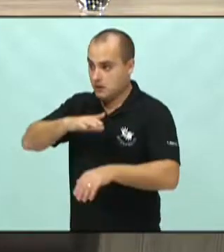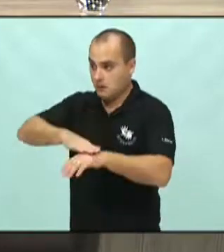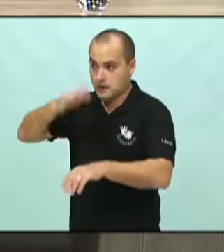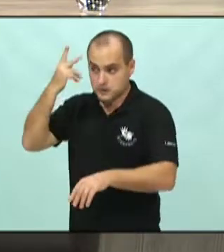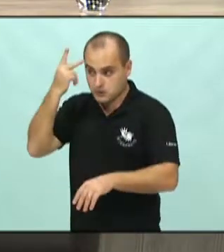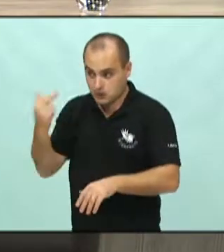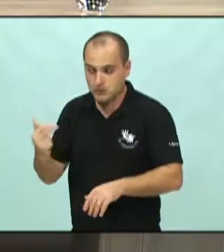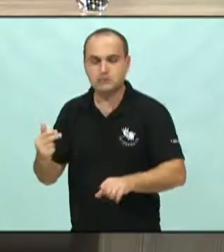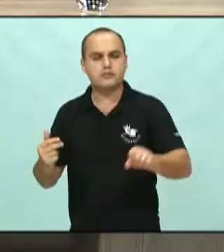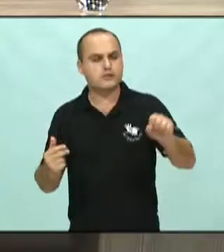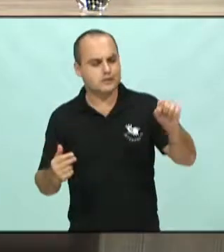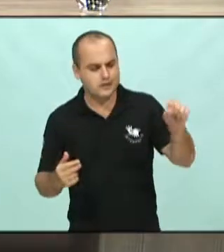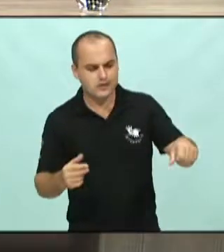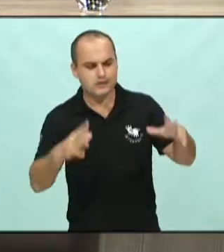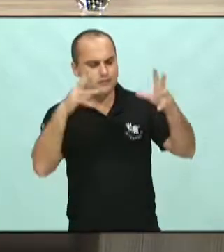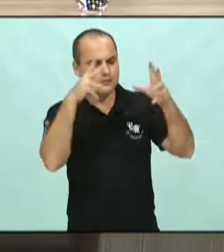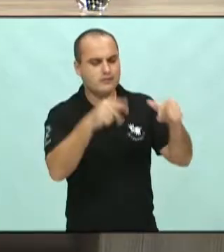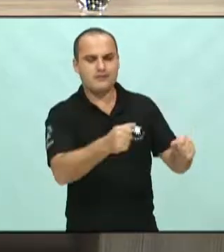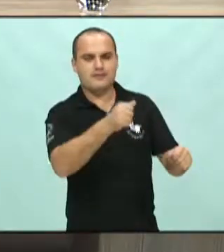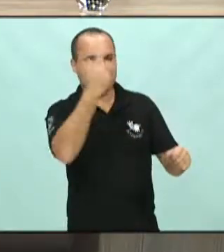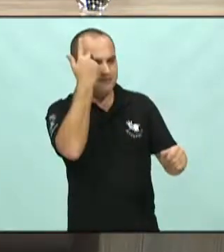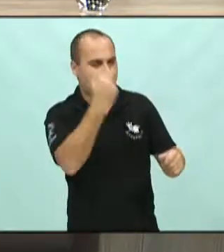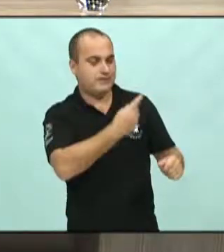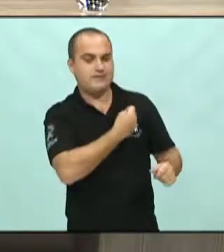certeza. Então a história de Itajaí está ali.